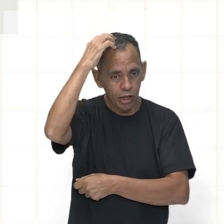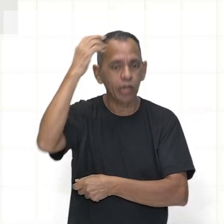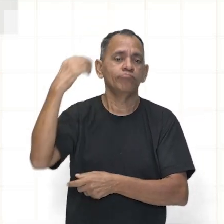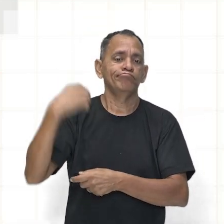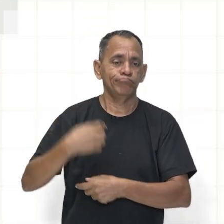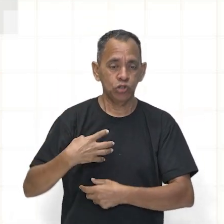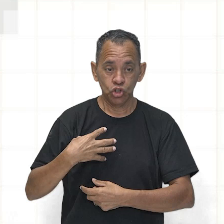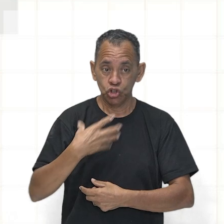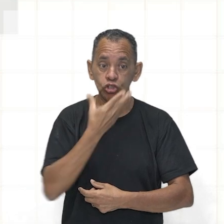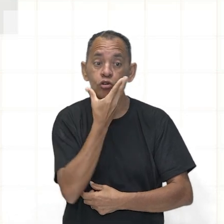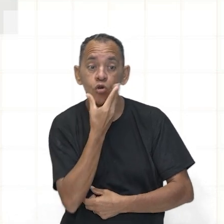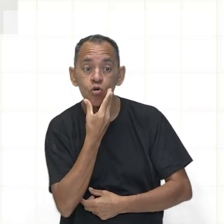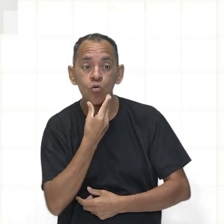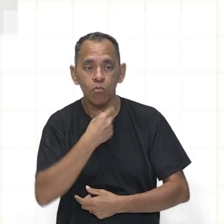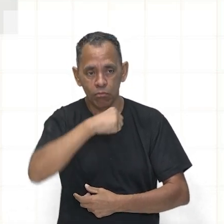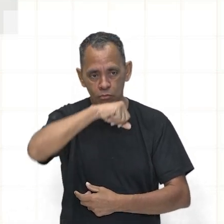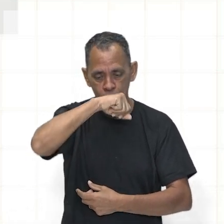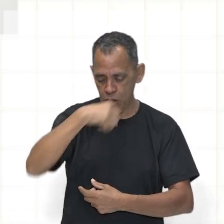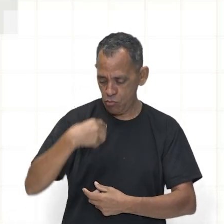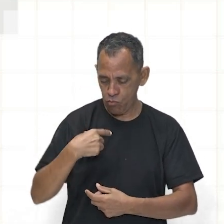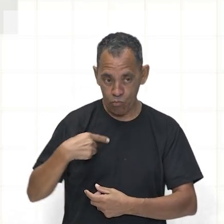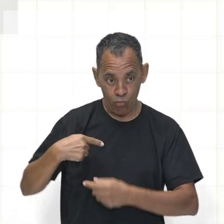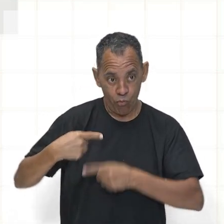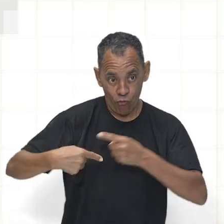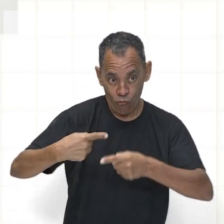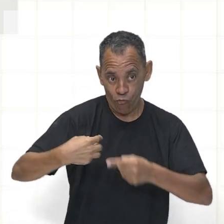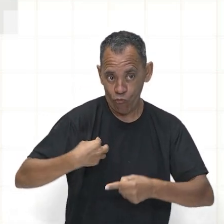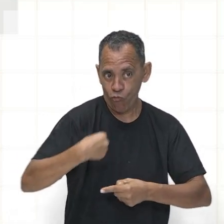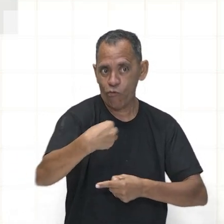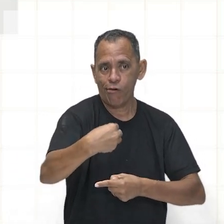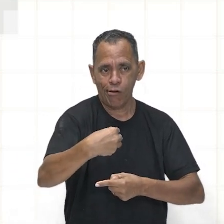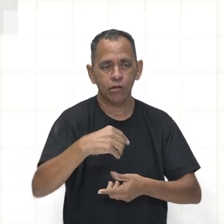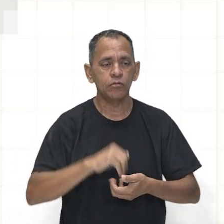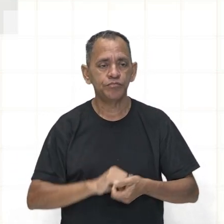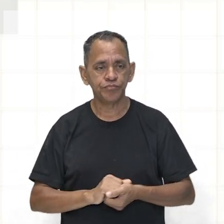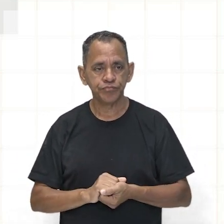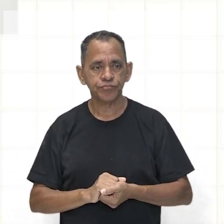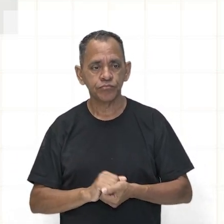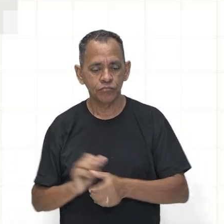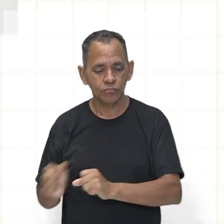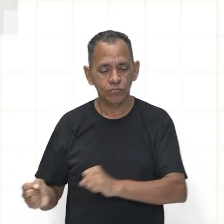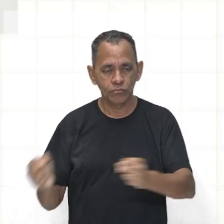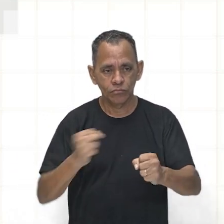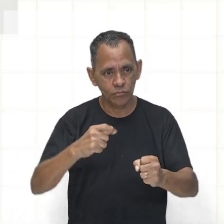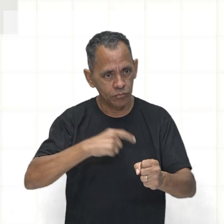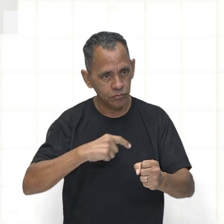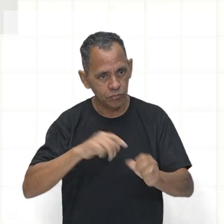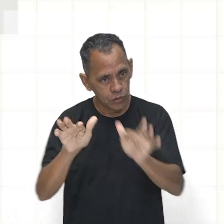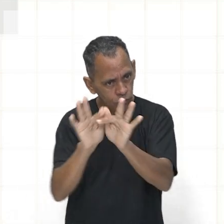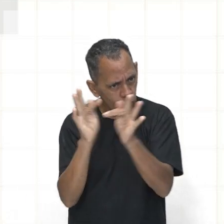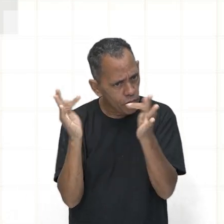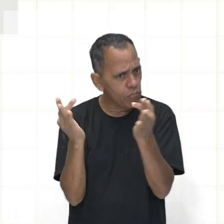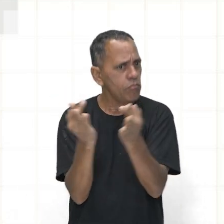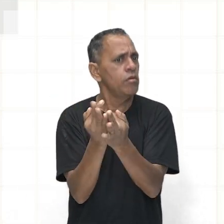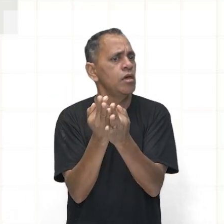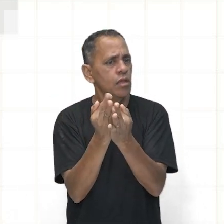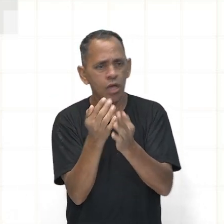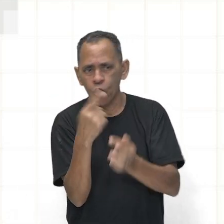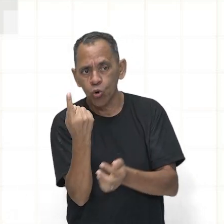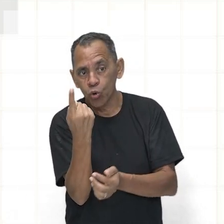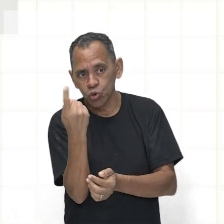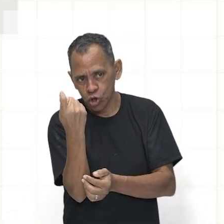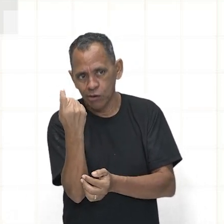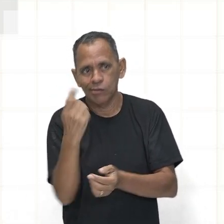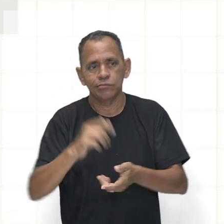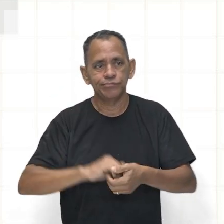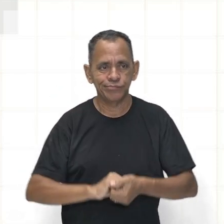a monarquia hereditária. O que isso quer dizer? O poder ele era passado de pai para filho. Ou seja, o poder